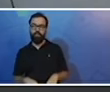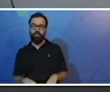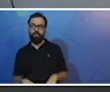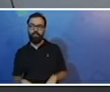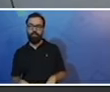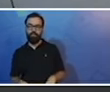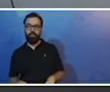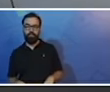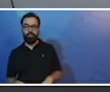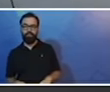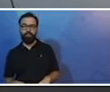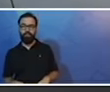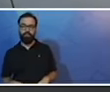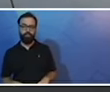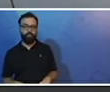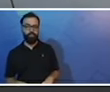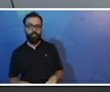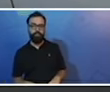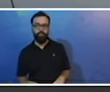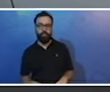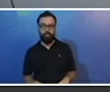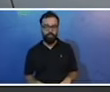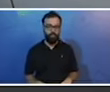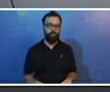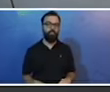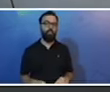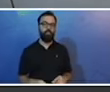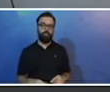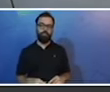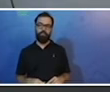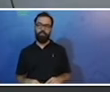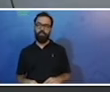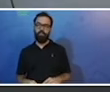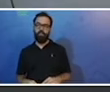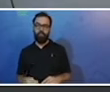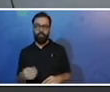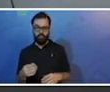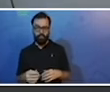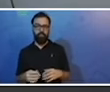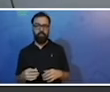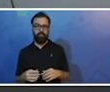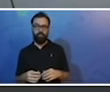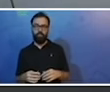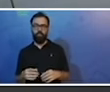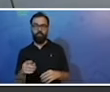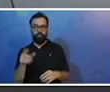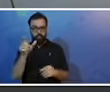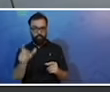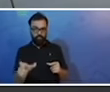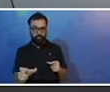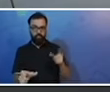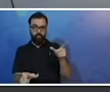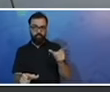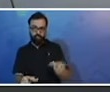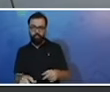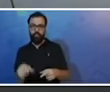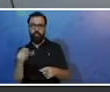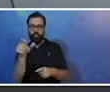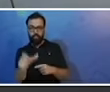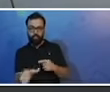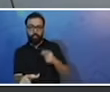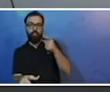tá que a música tá cantando a cada vez a gente acrescenta mais um personagem